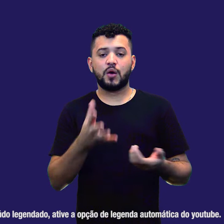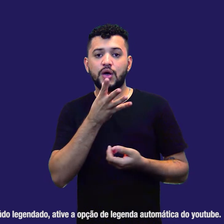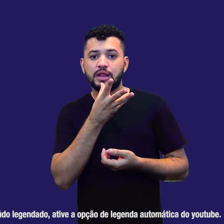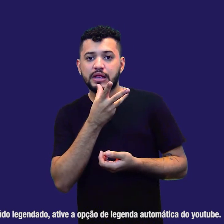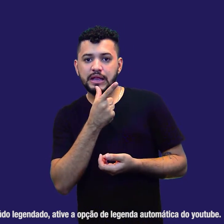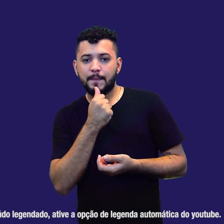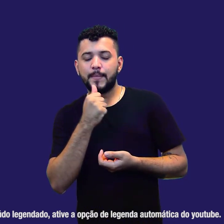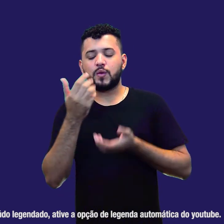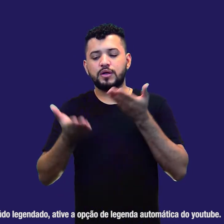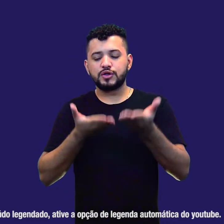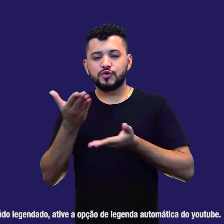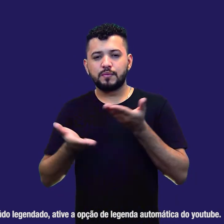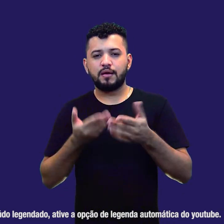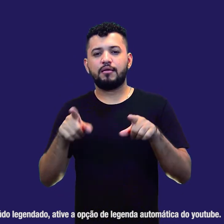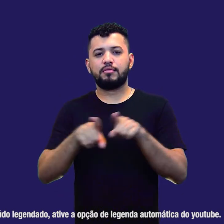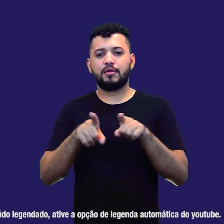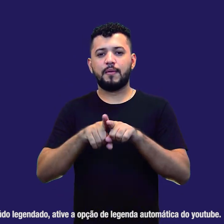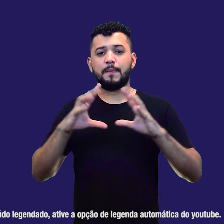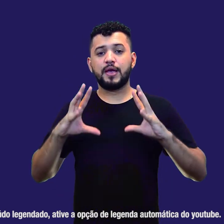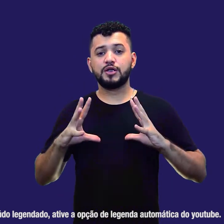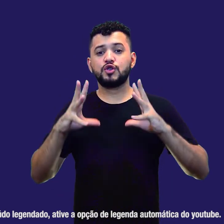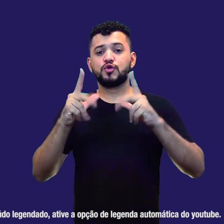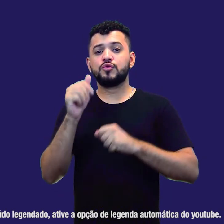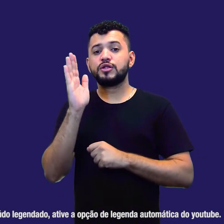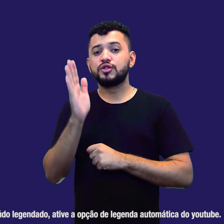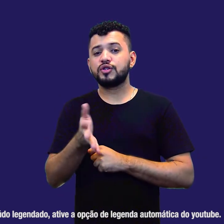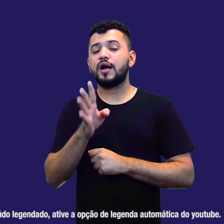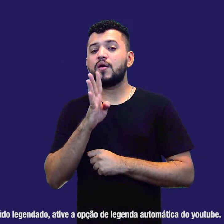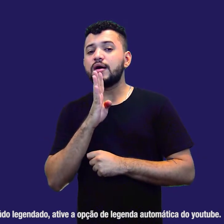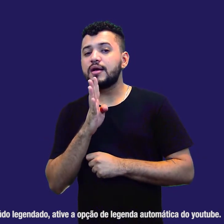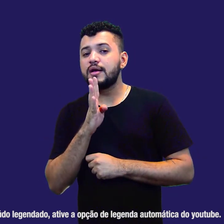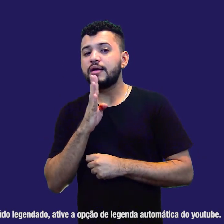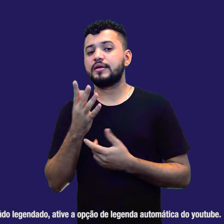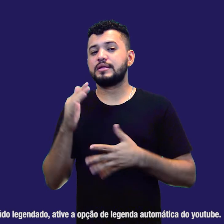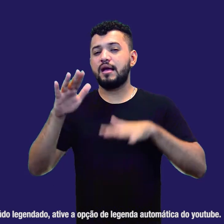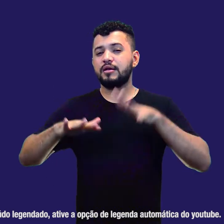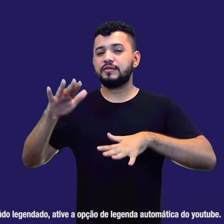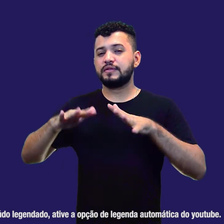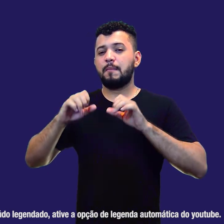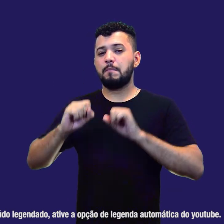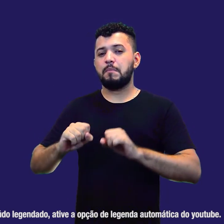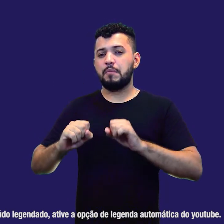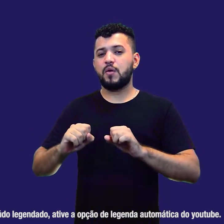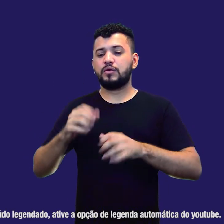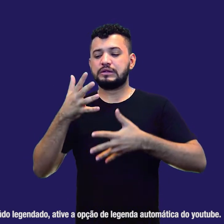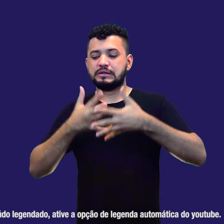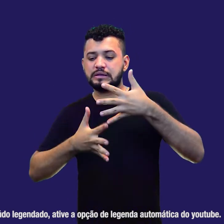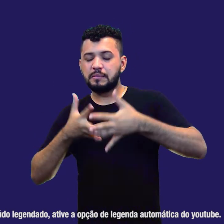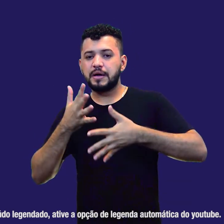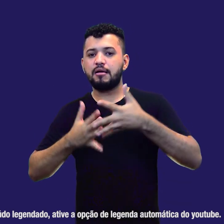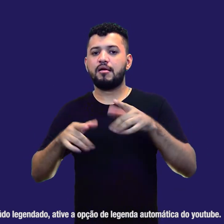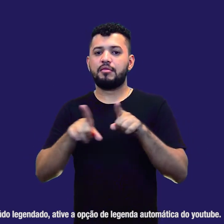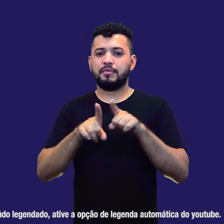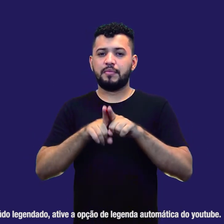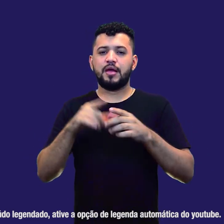de tratamento em cima daquilo que já se conhece, é o que muitas vezes agrava o quadro e torna aí,